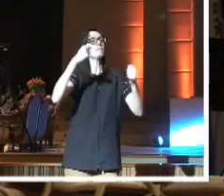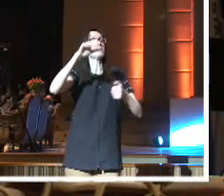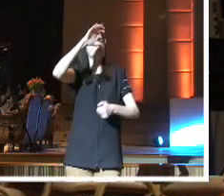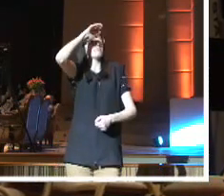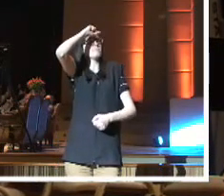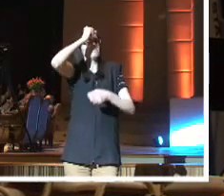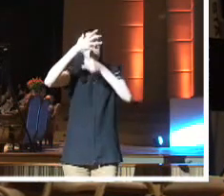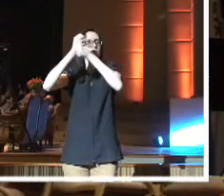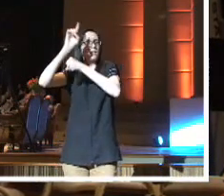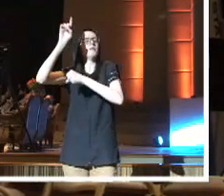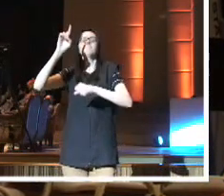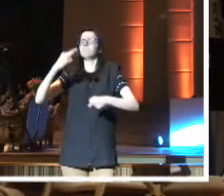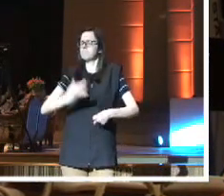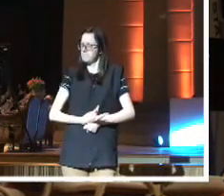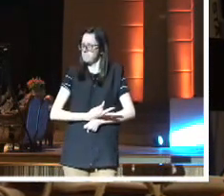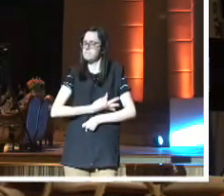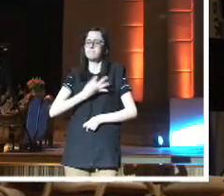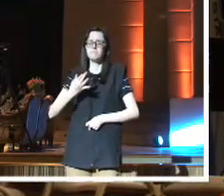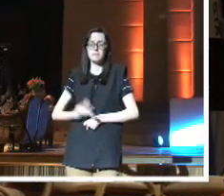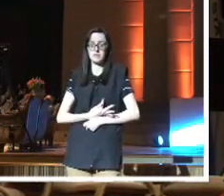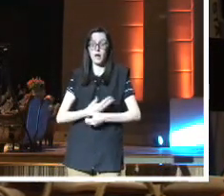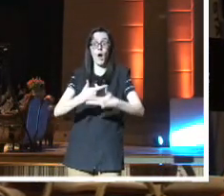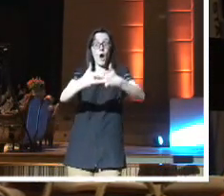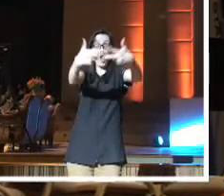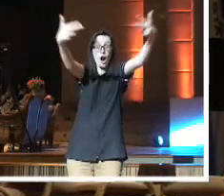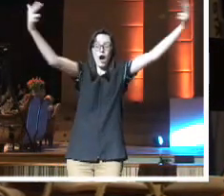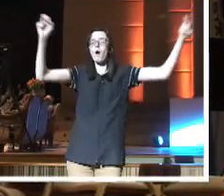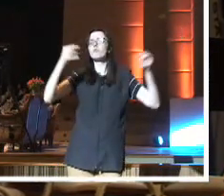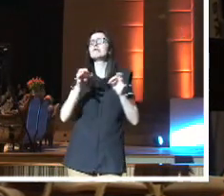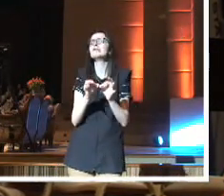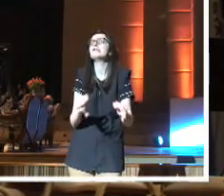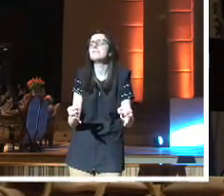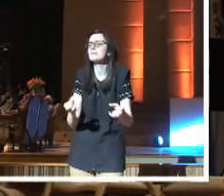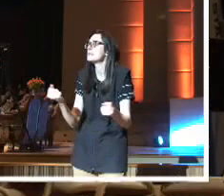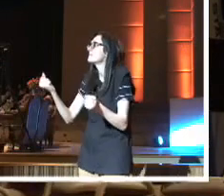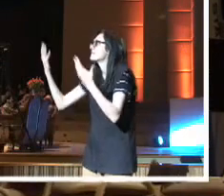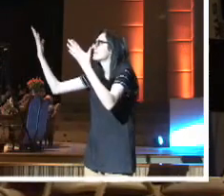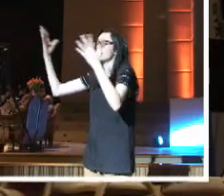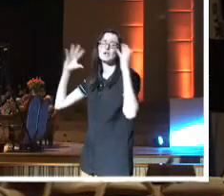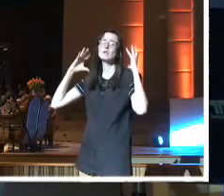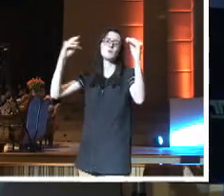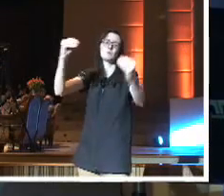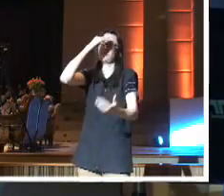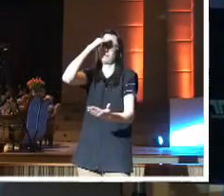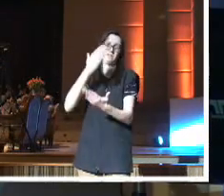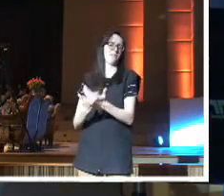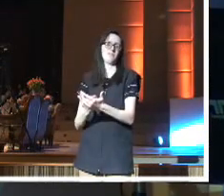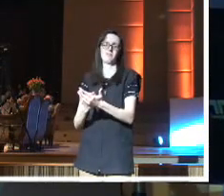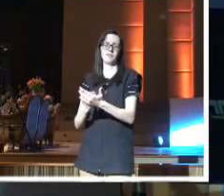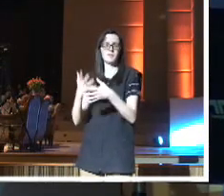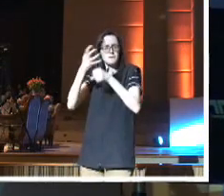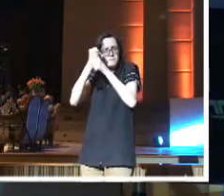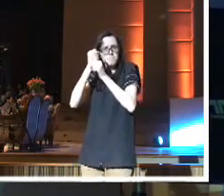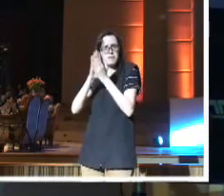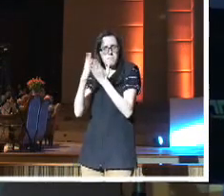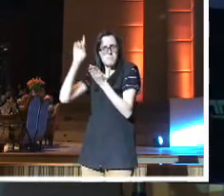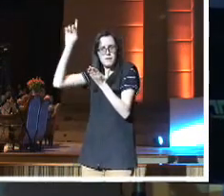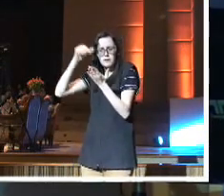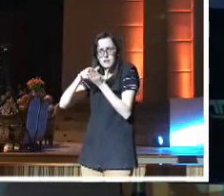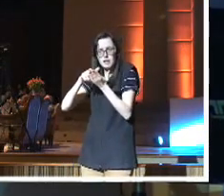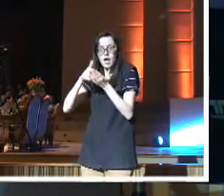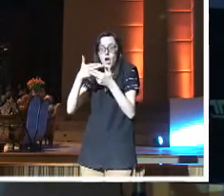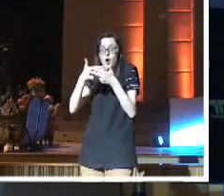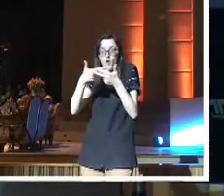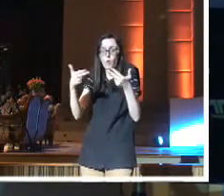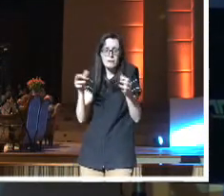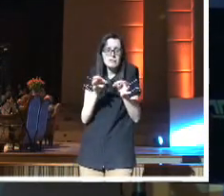Deus, nas pequenas e nas grandes coisas. A crer nessa palavra, nas pequenas e nas